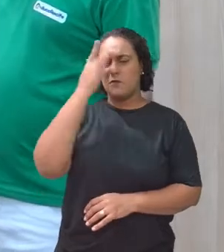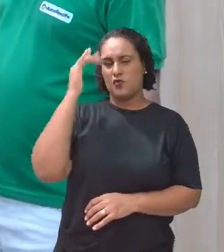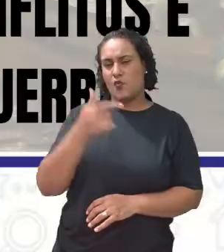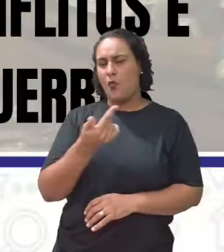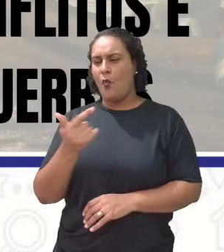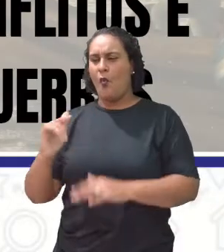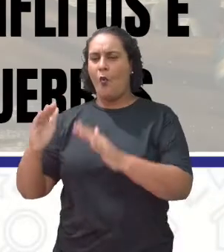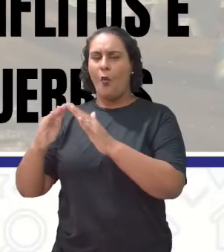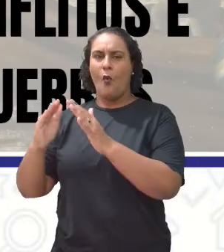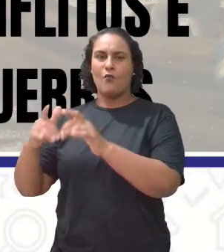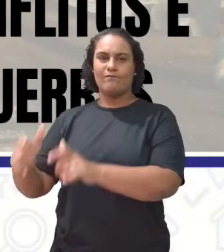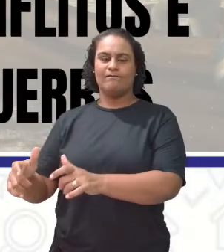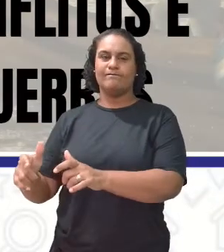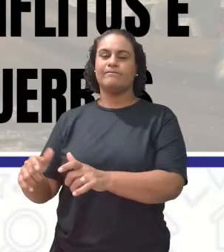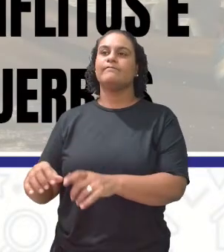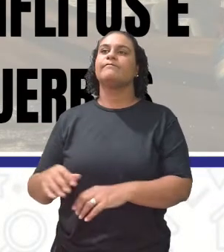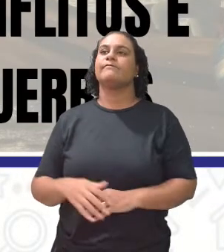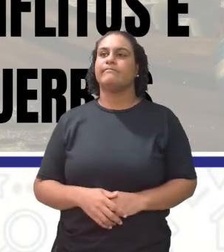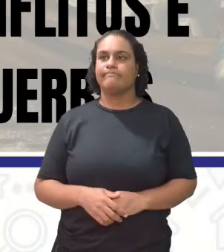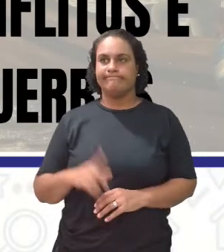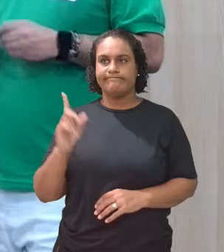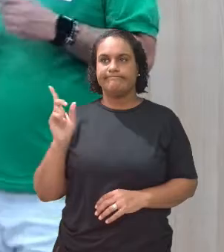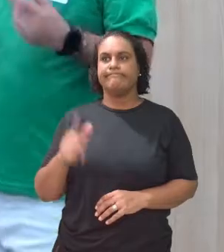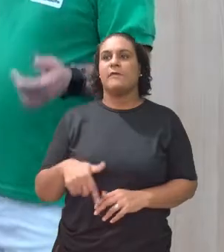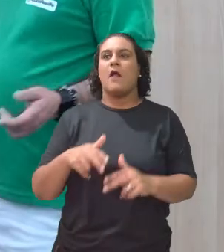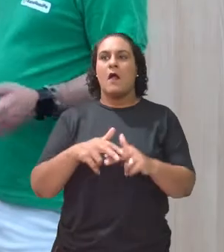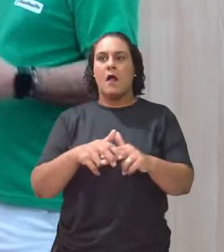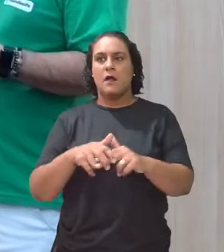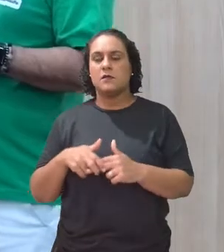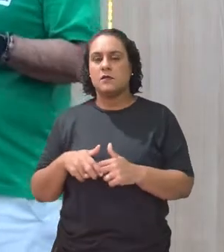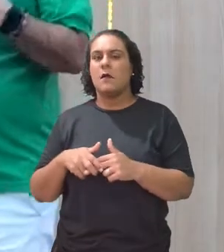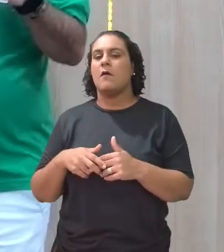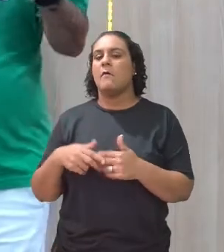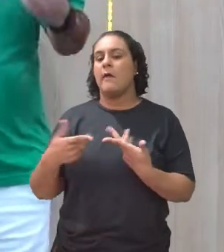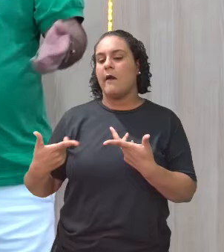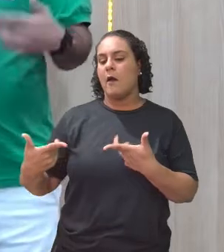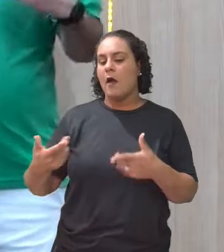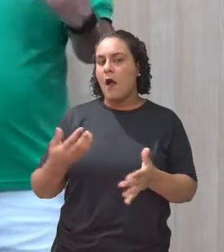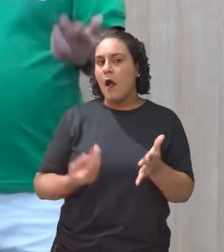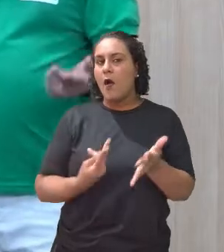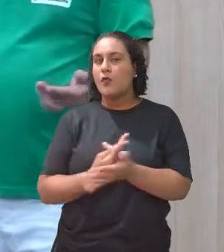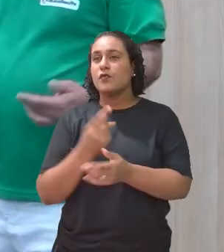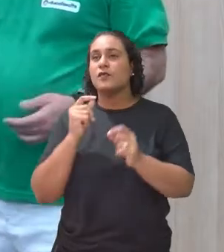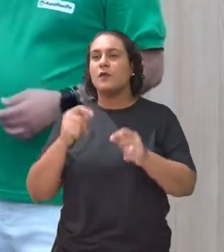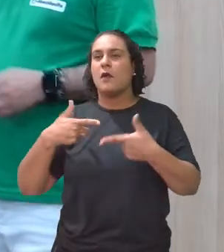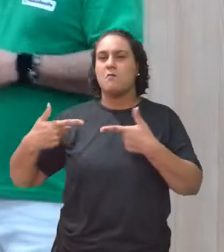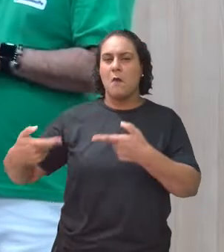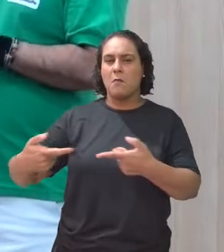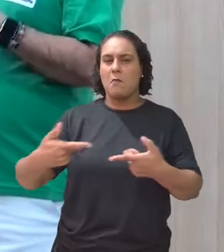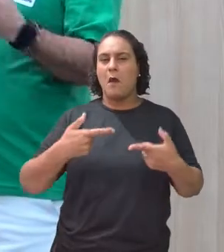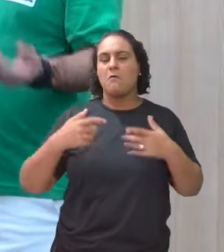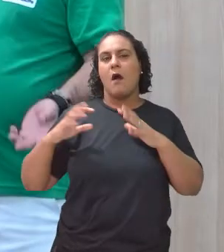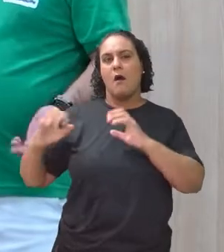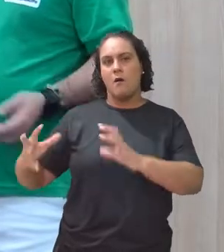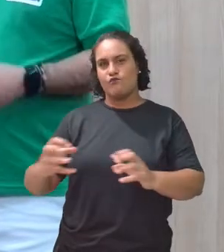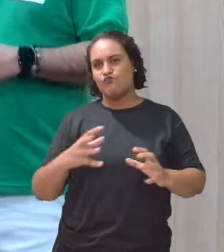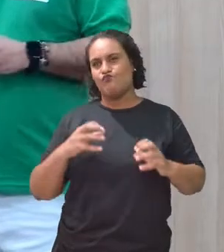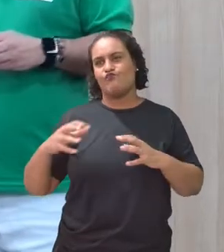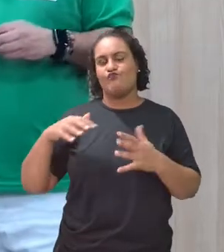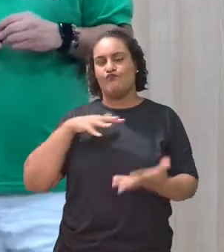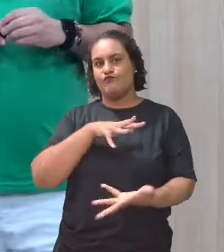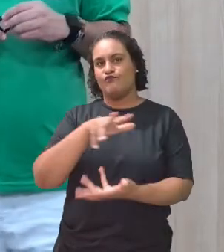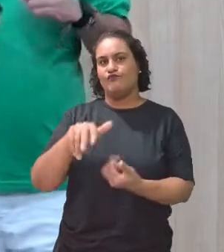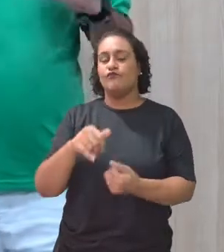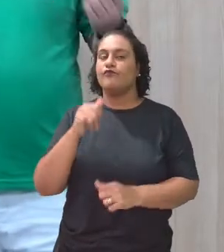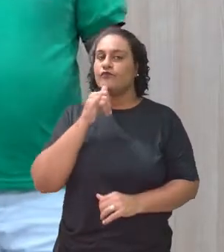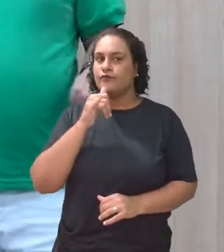xenofobia é uma das razões para a geração de conflitos e guerras, inclusive conflitos mundiais, né? Como a gente já teve, né? Por